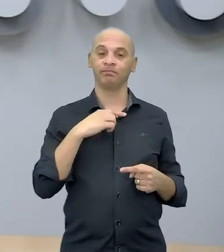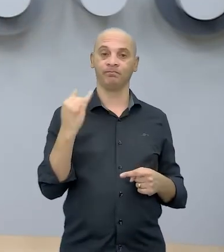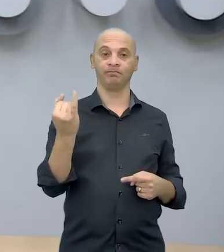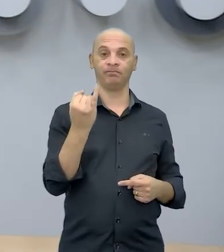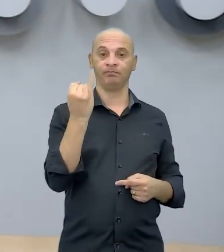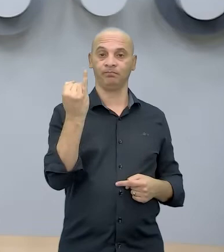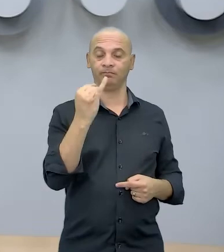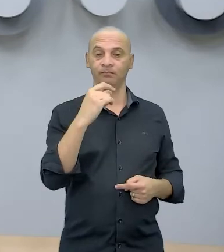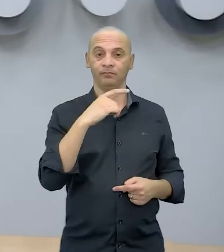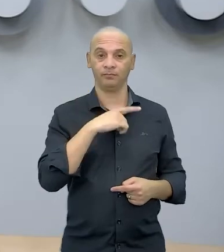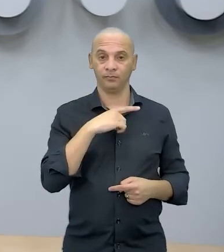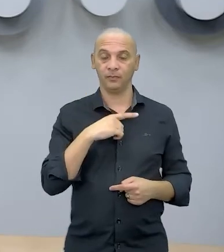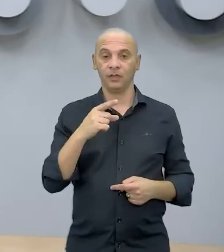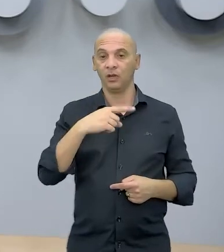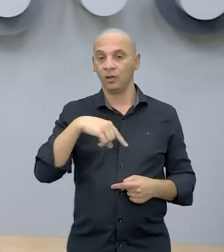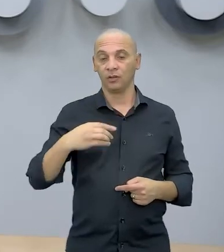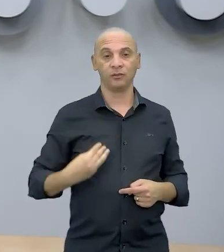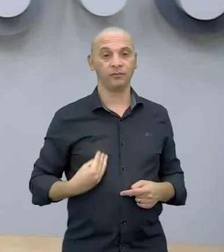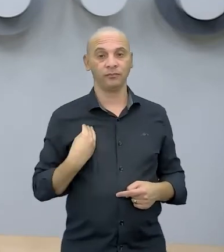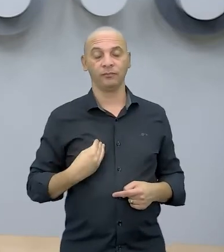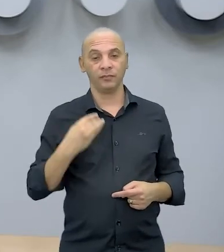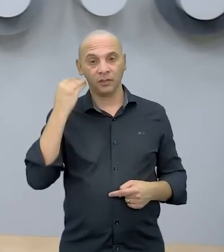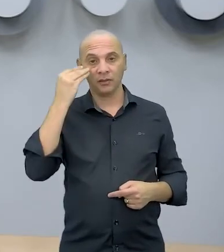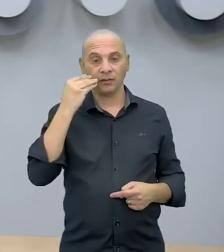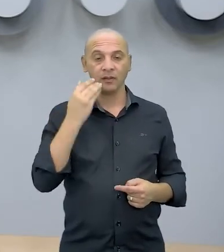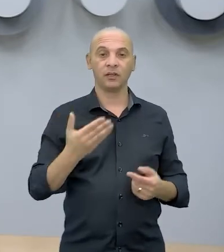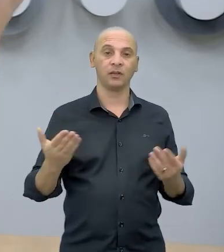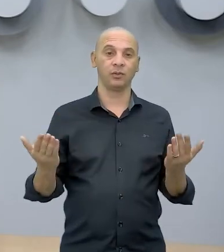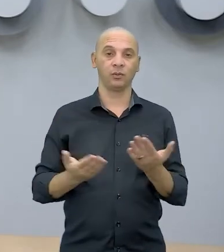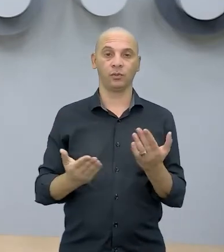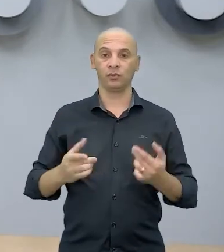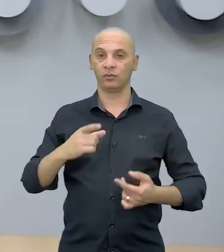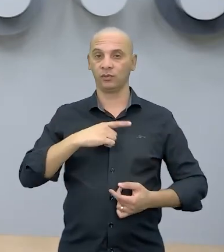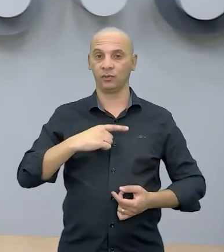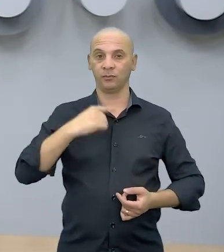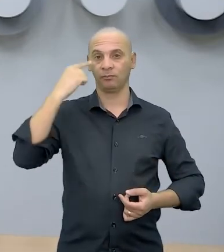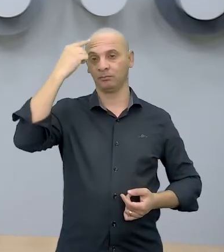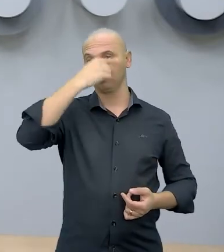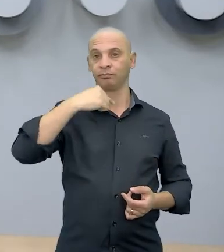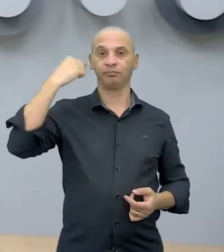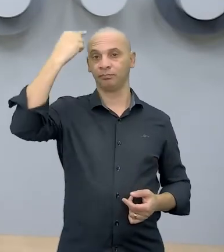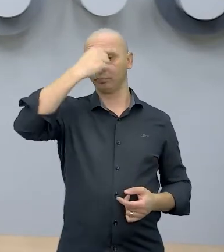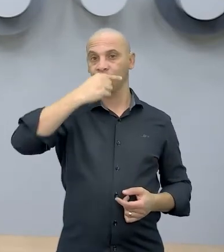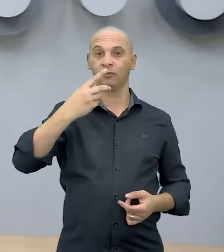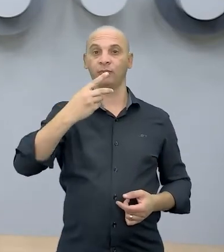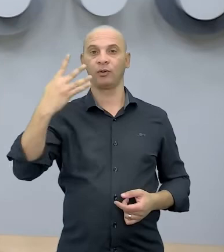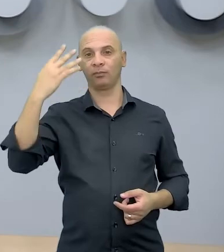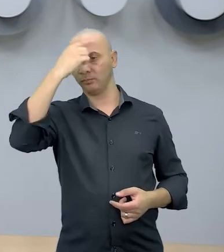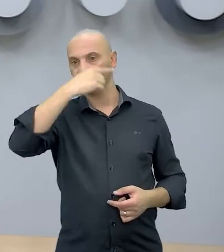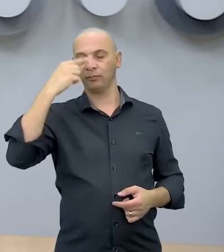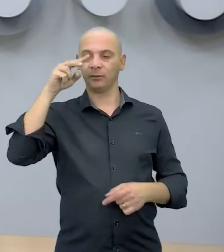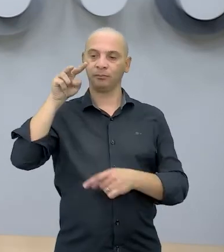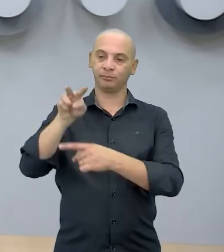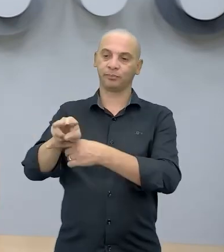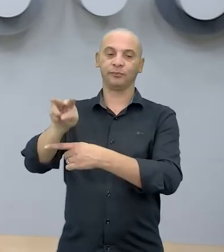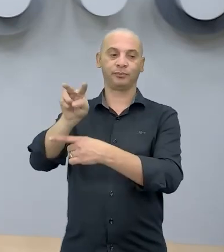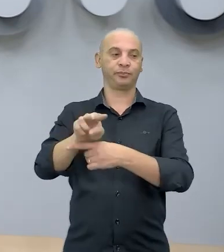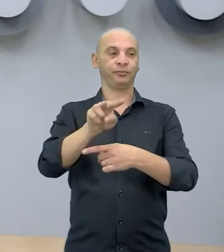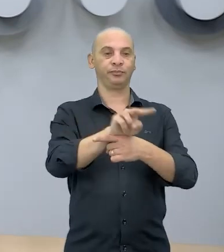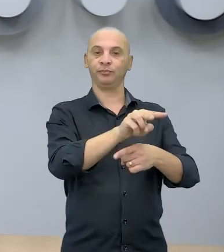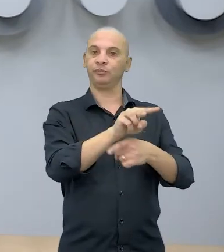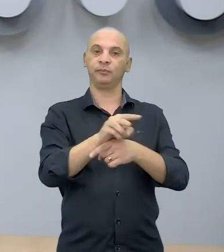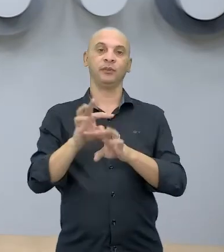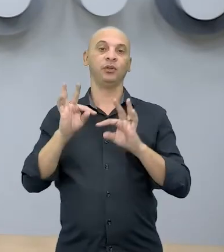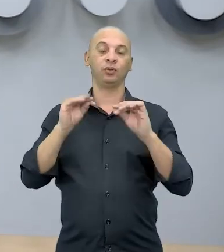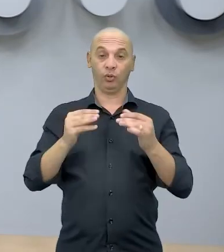trivial, né? Do que a gente vive hoje, desse monitoramento 24 horas por dia, 7 dias por semana, porque a